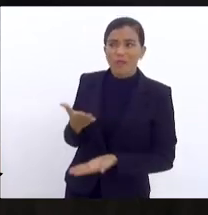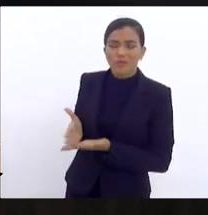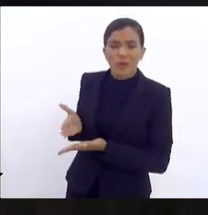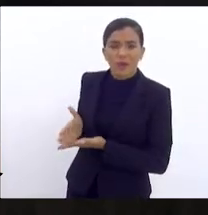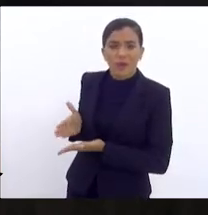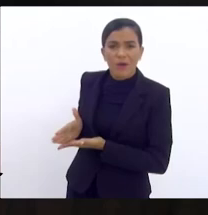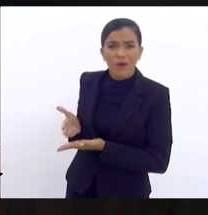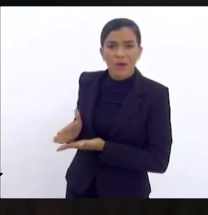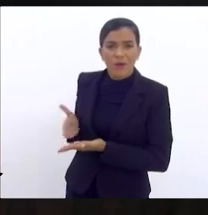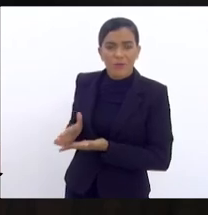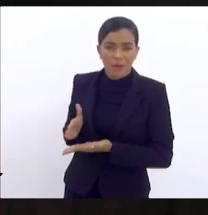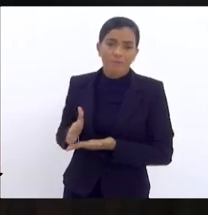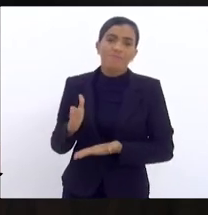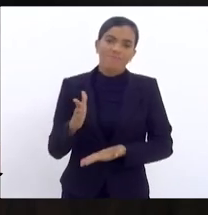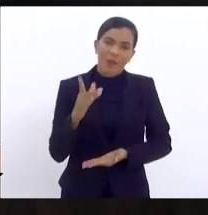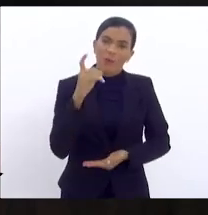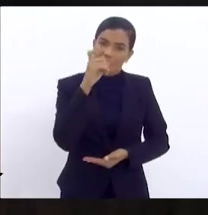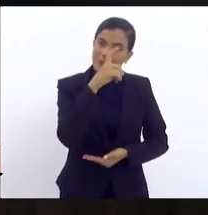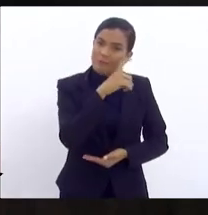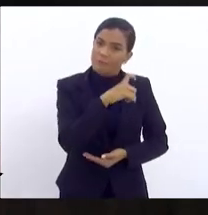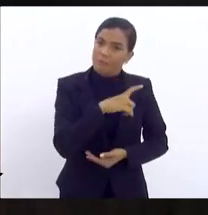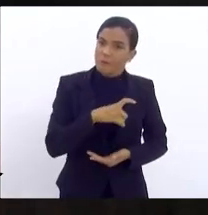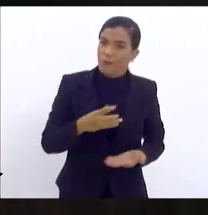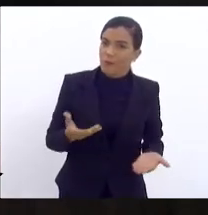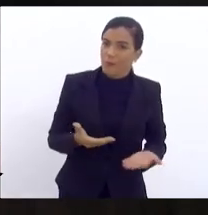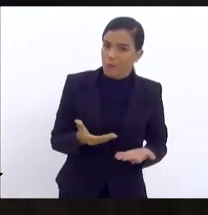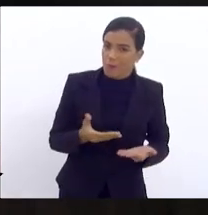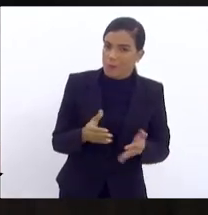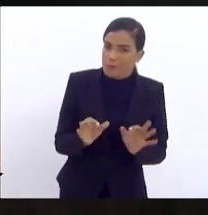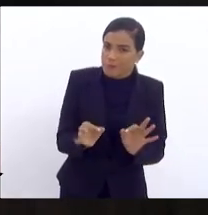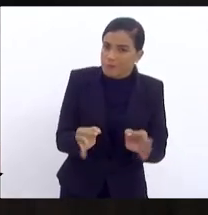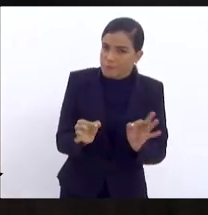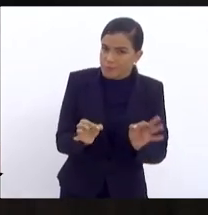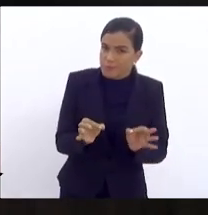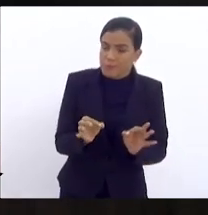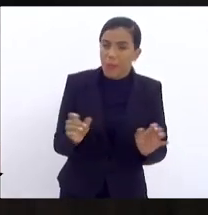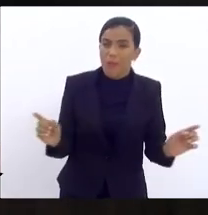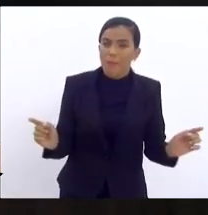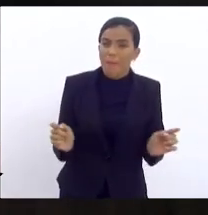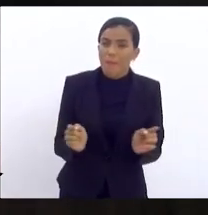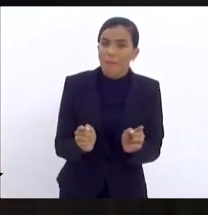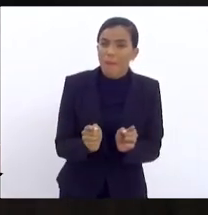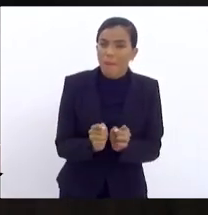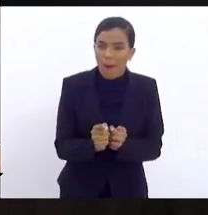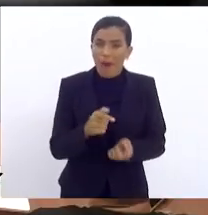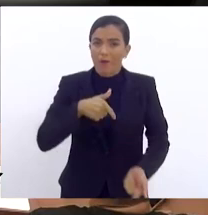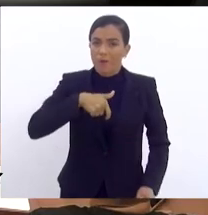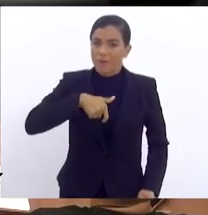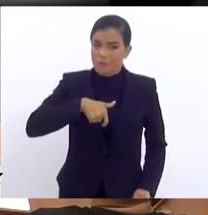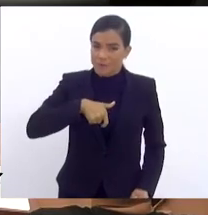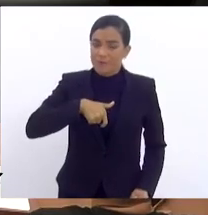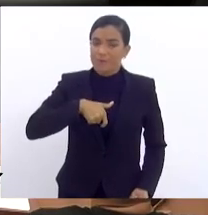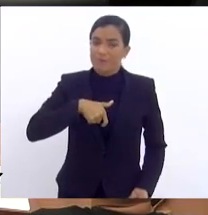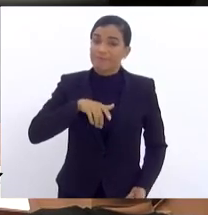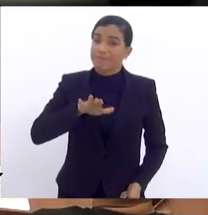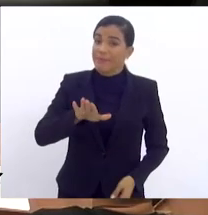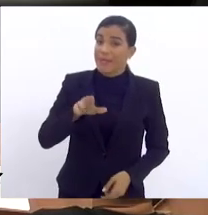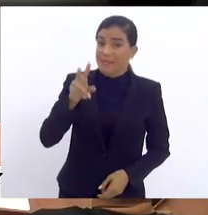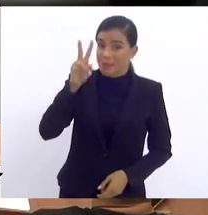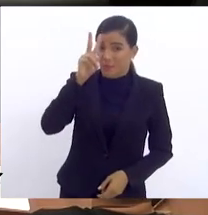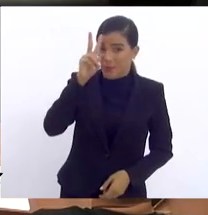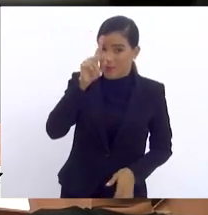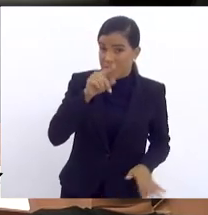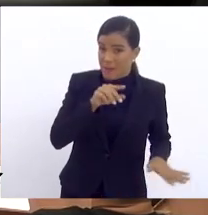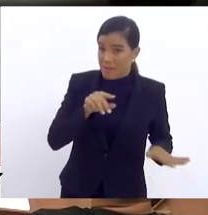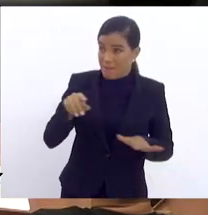Então essa é uma dificuldade que só tem hoje também de redução de fusíveis não é isso deputado na segunda-feira passada eu tinha